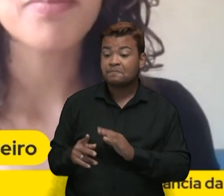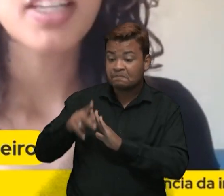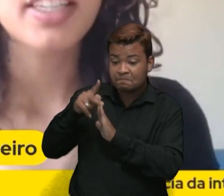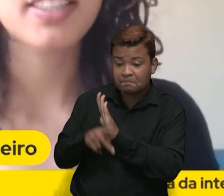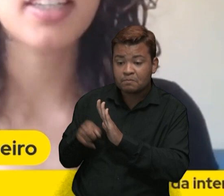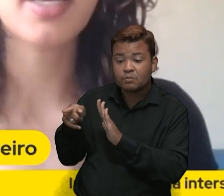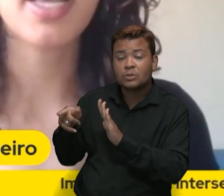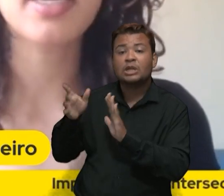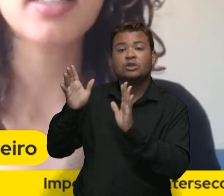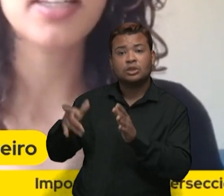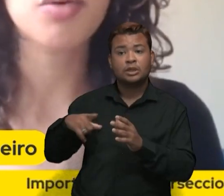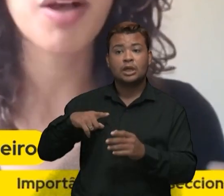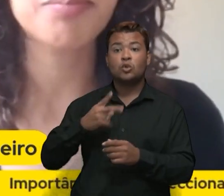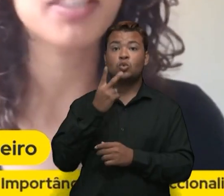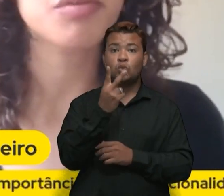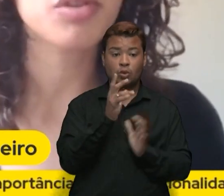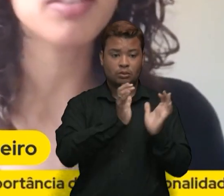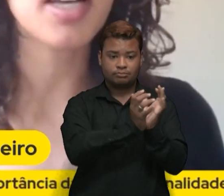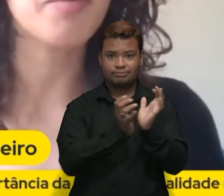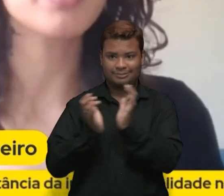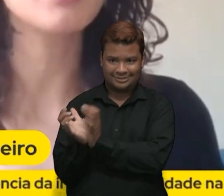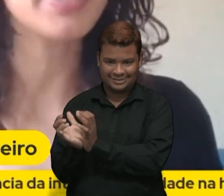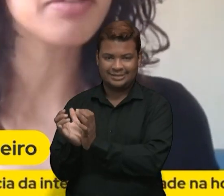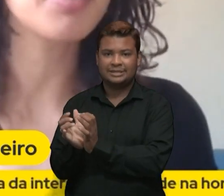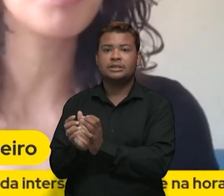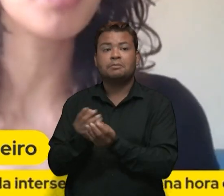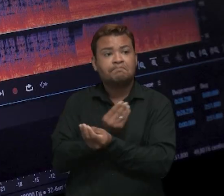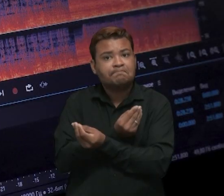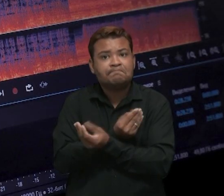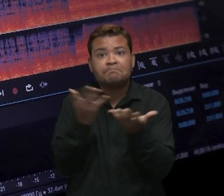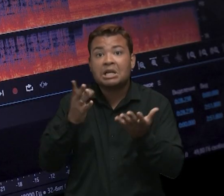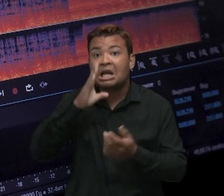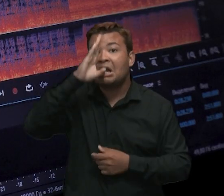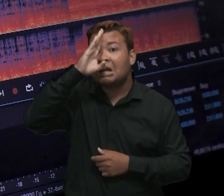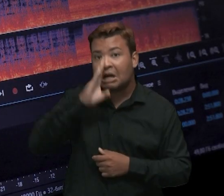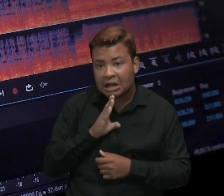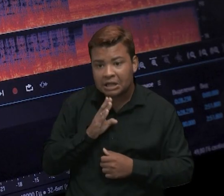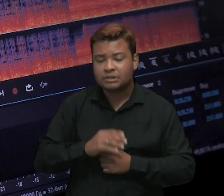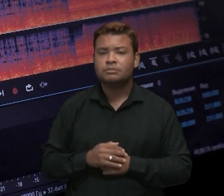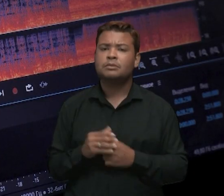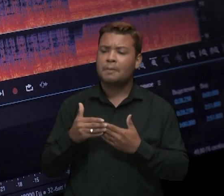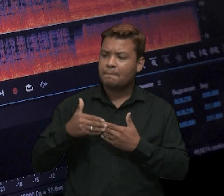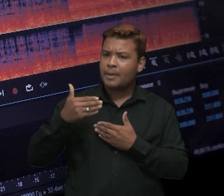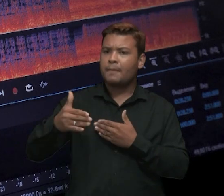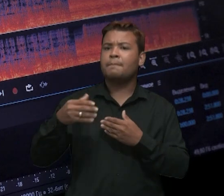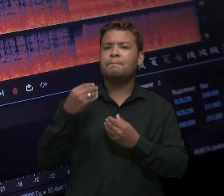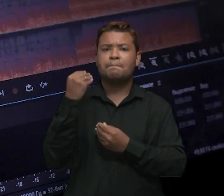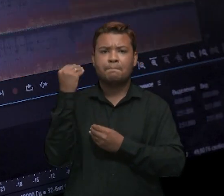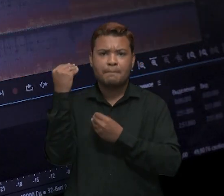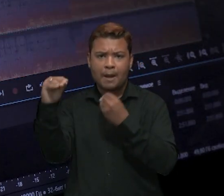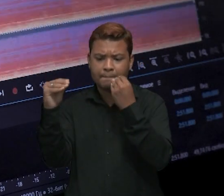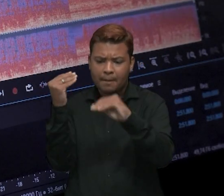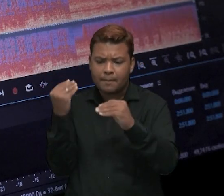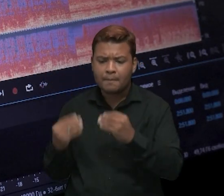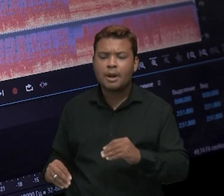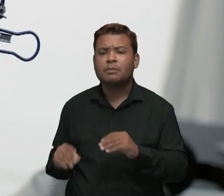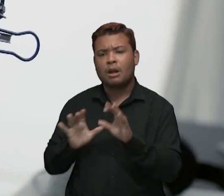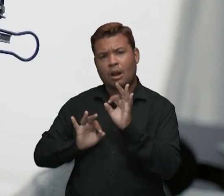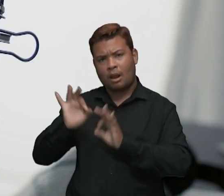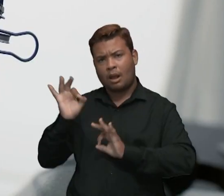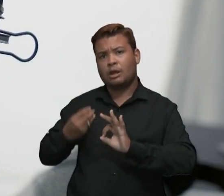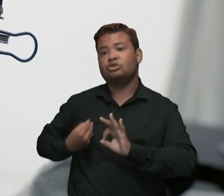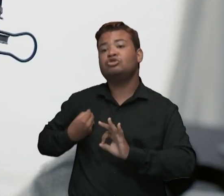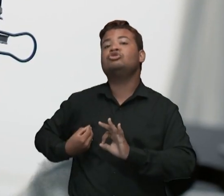com 2 temporadas disponíveis de forma gratuita e os próximos episódios já estão sendo preparados.